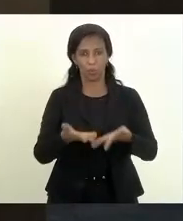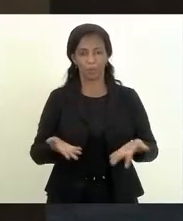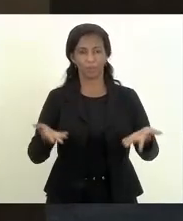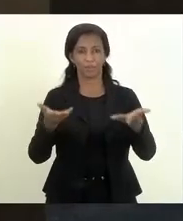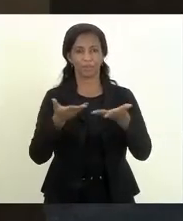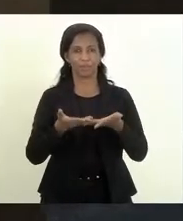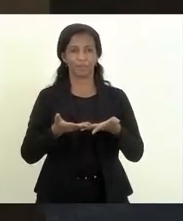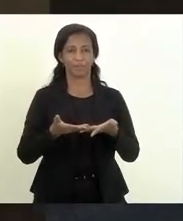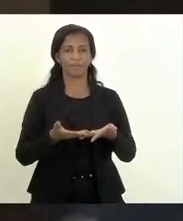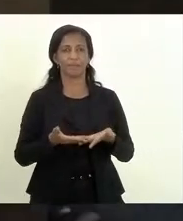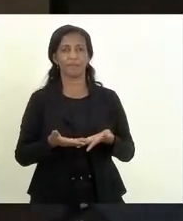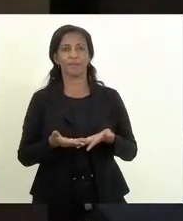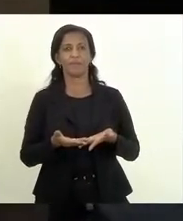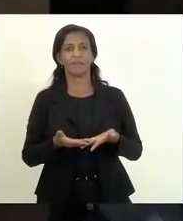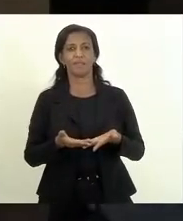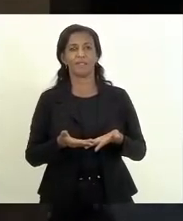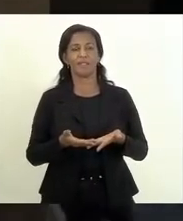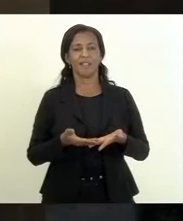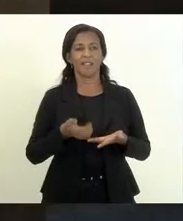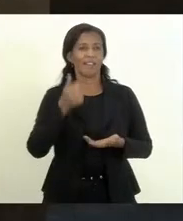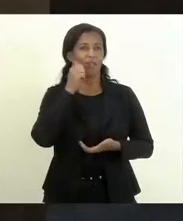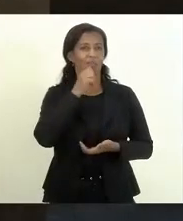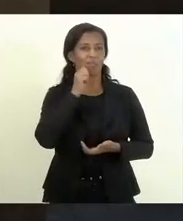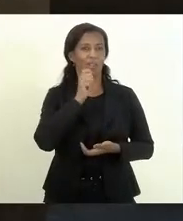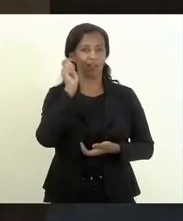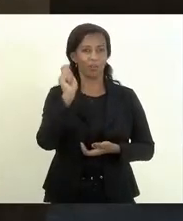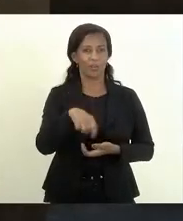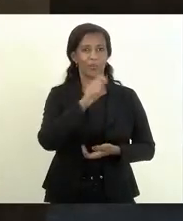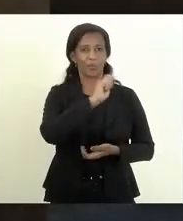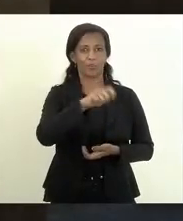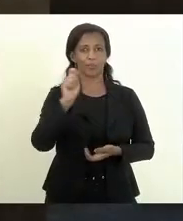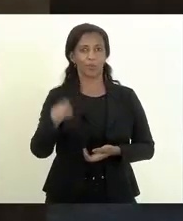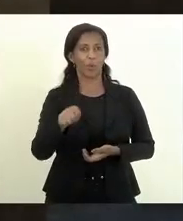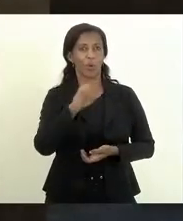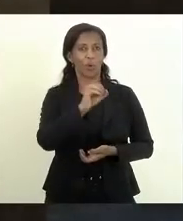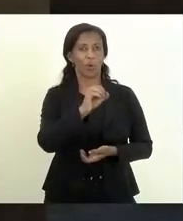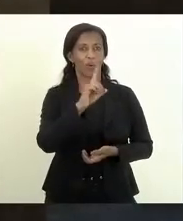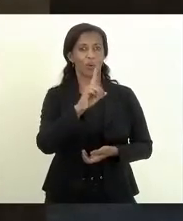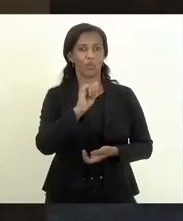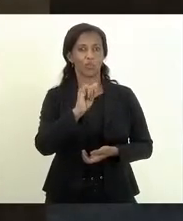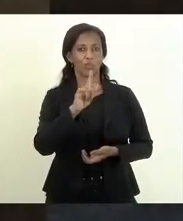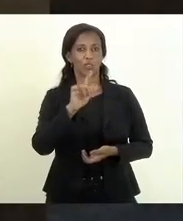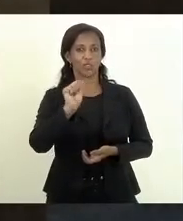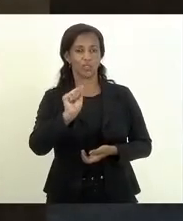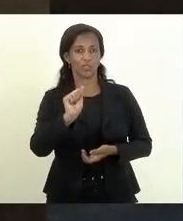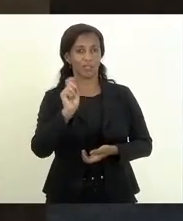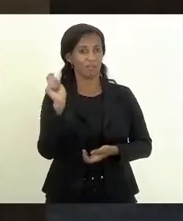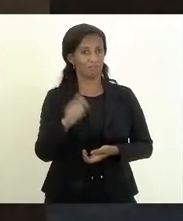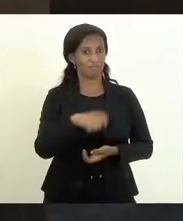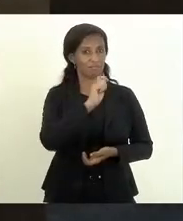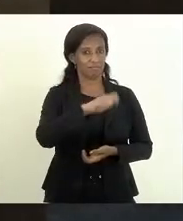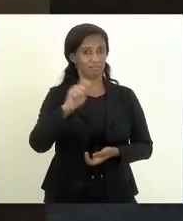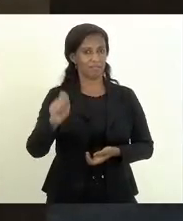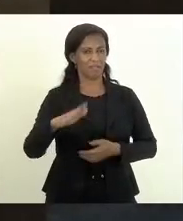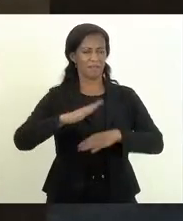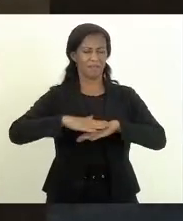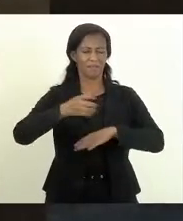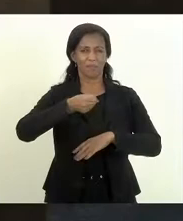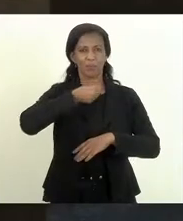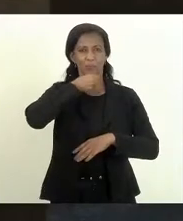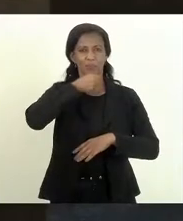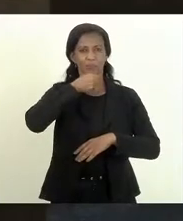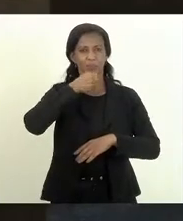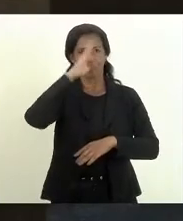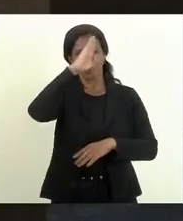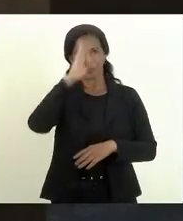homenagearam a rezadeira Dona Odília, a rezadeira mais antiga do